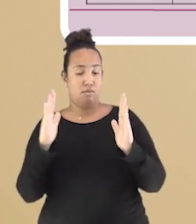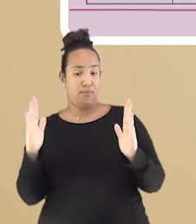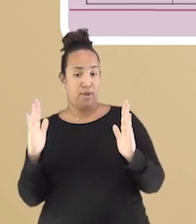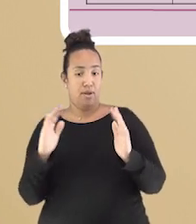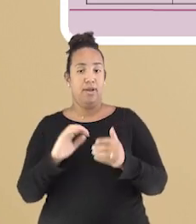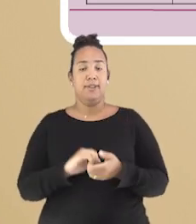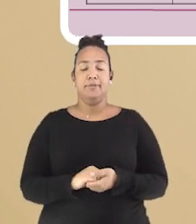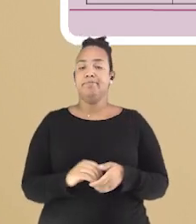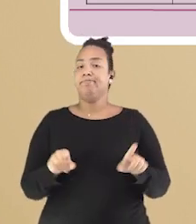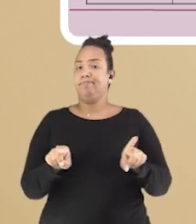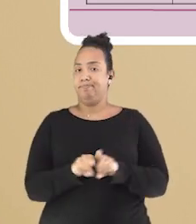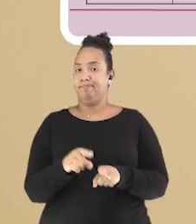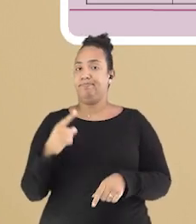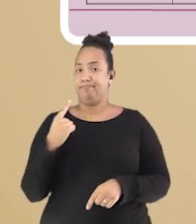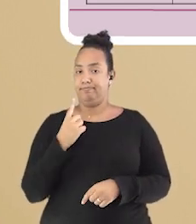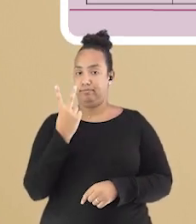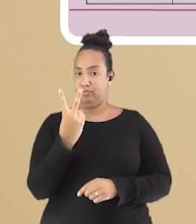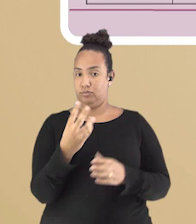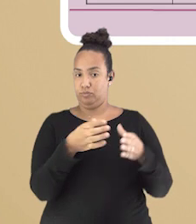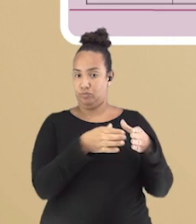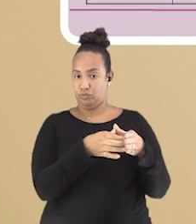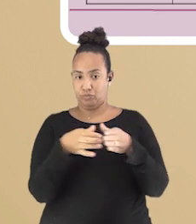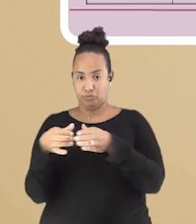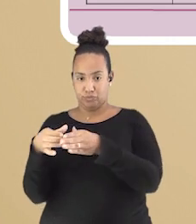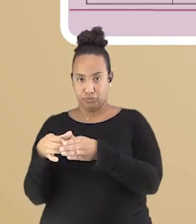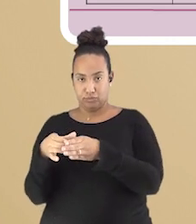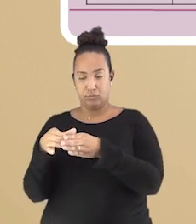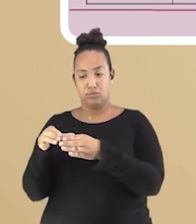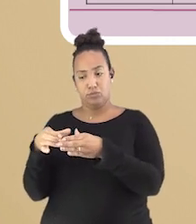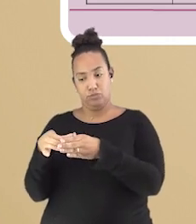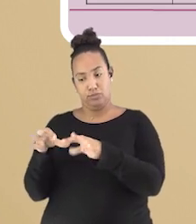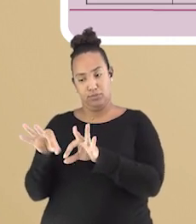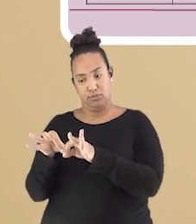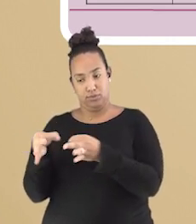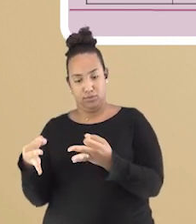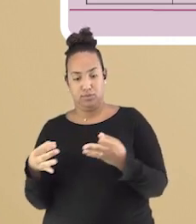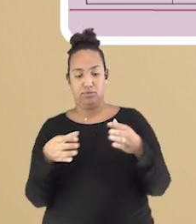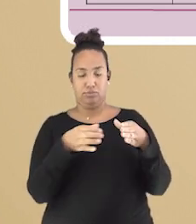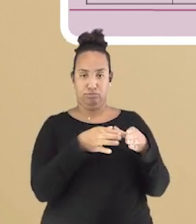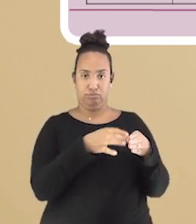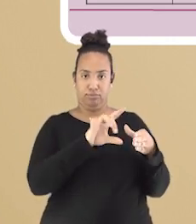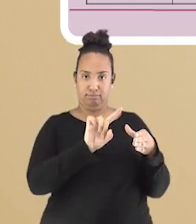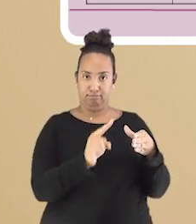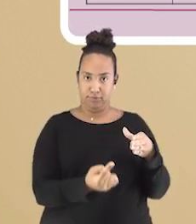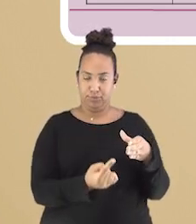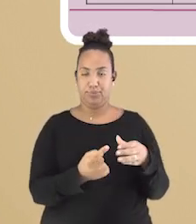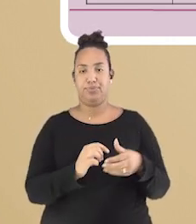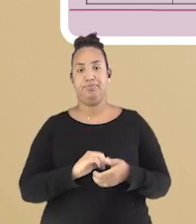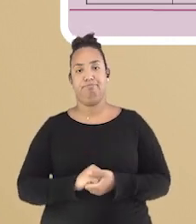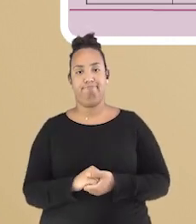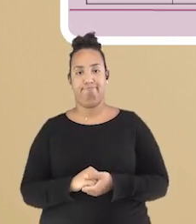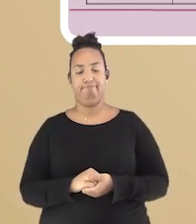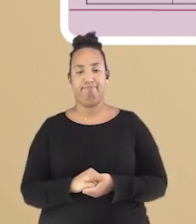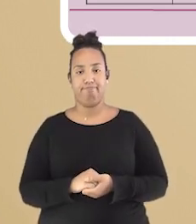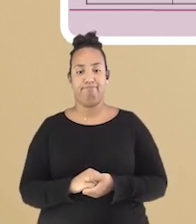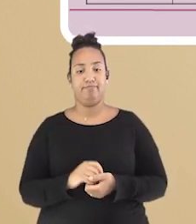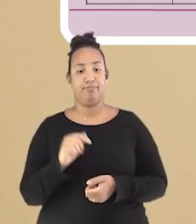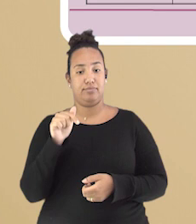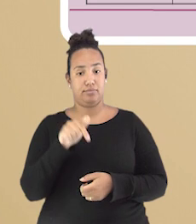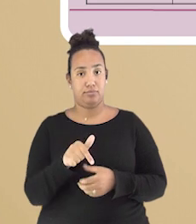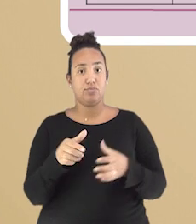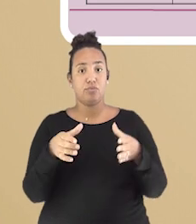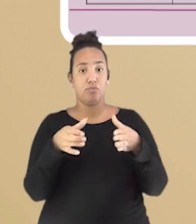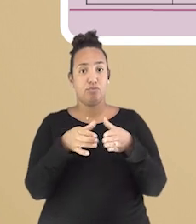por 2 classes, a classe das unidades simples e a classe do milhar. É essa classe que